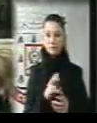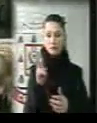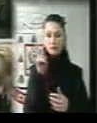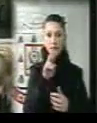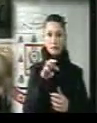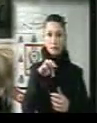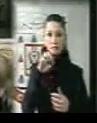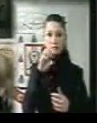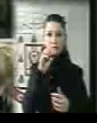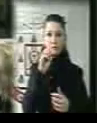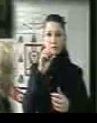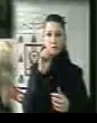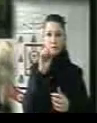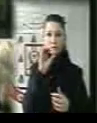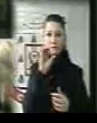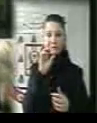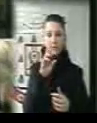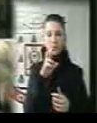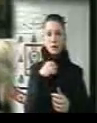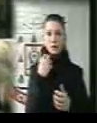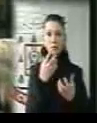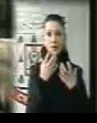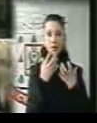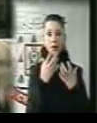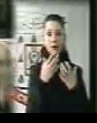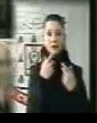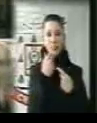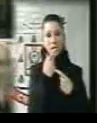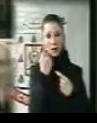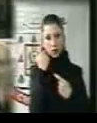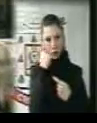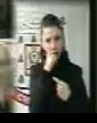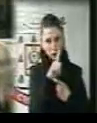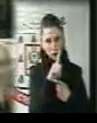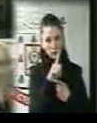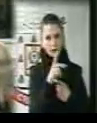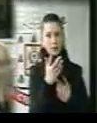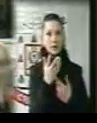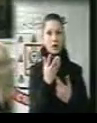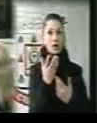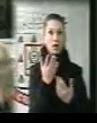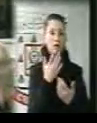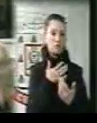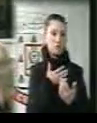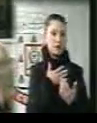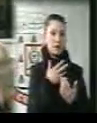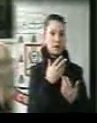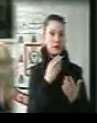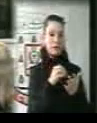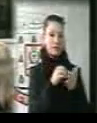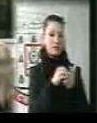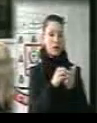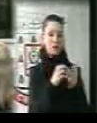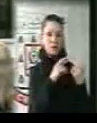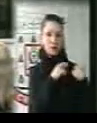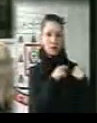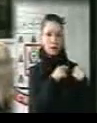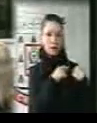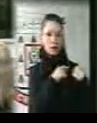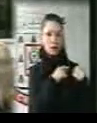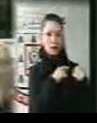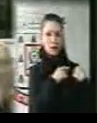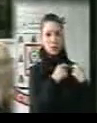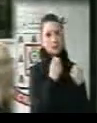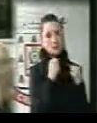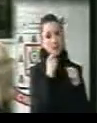Vereador Moacir, eu quero voltar a dizer que seria uma irresponsabilidade minha dizer que será atendido esse